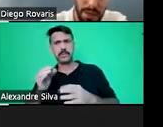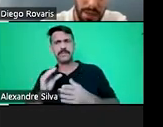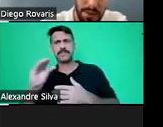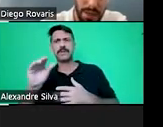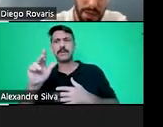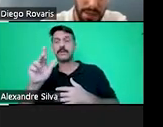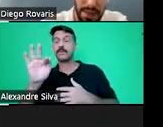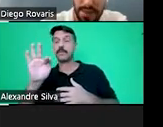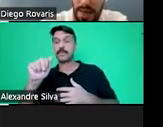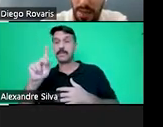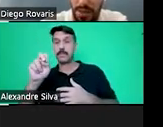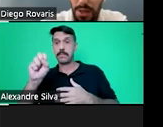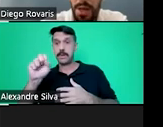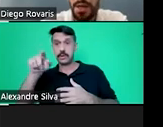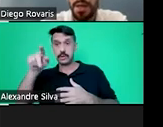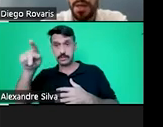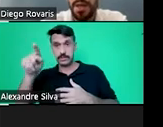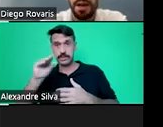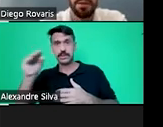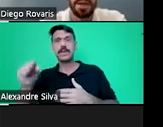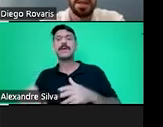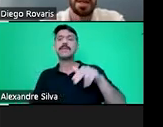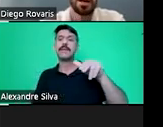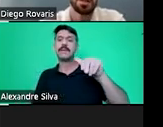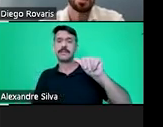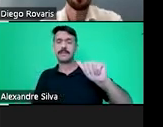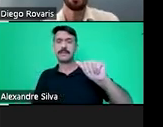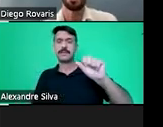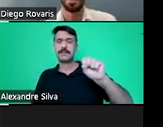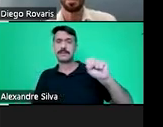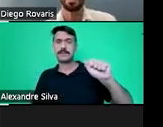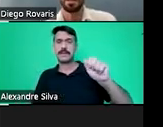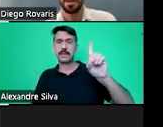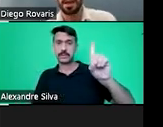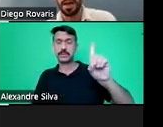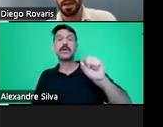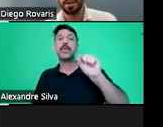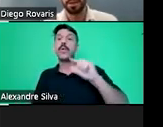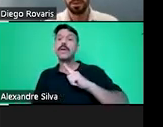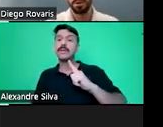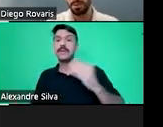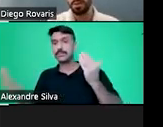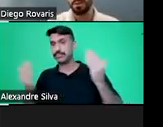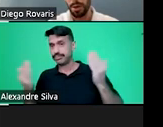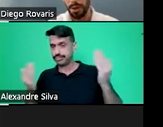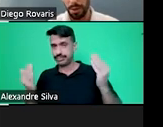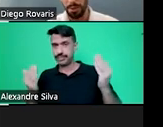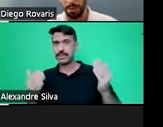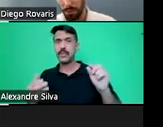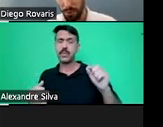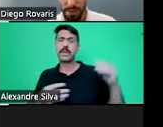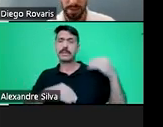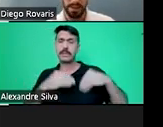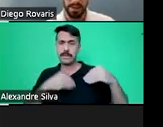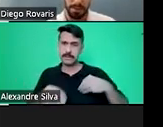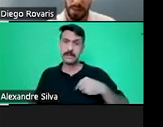e pela NARSAD, que avalia a conexão biológica entre TDAH e transtorno depressivo maior